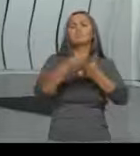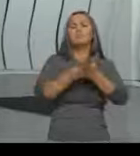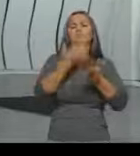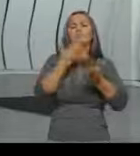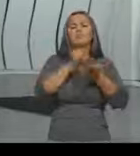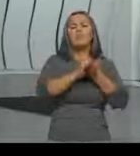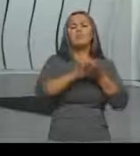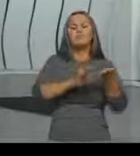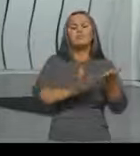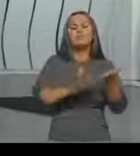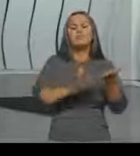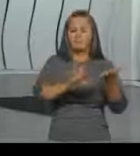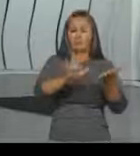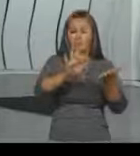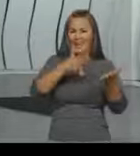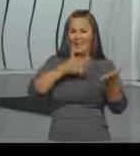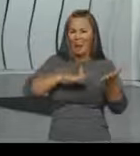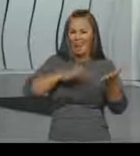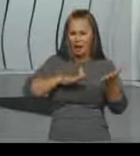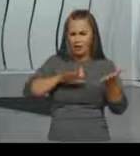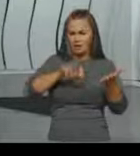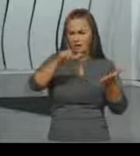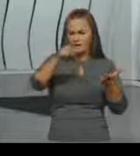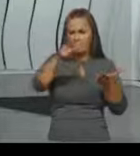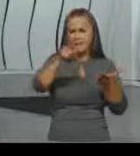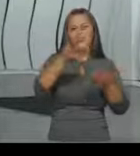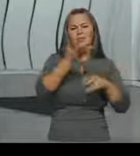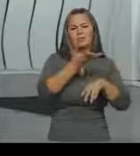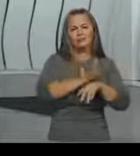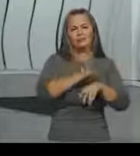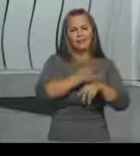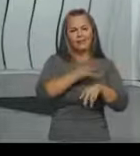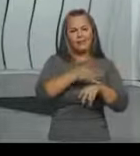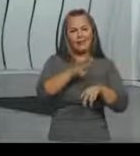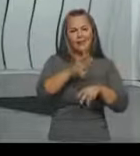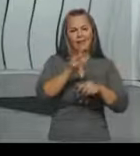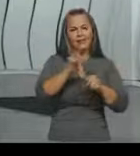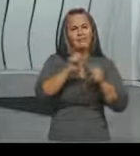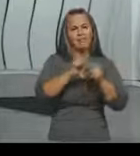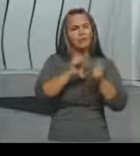treinar depois, um a um, para treinar como é que faz